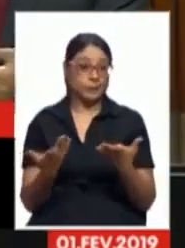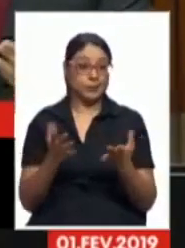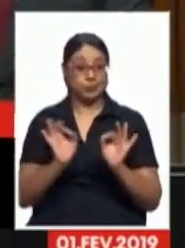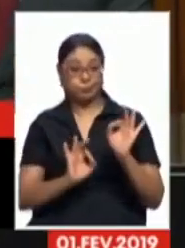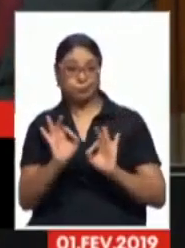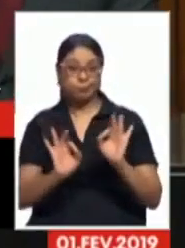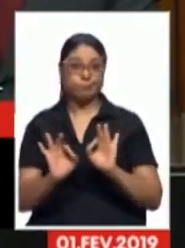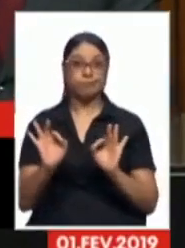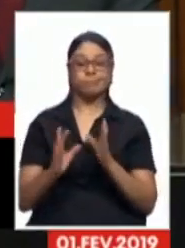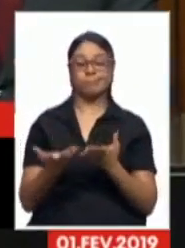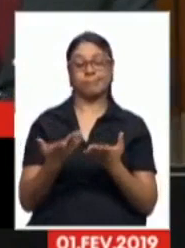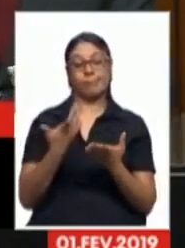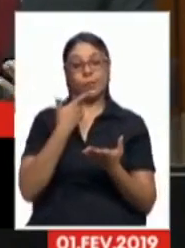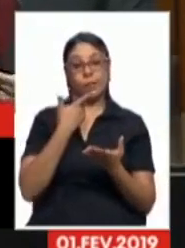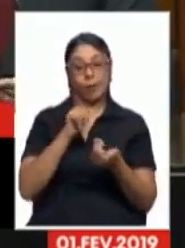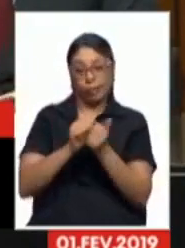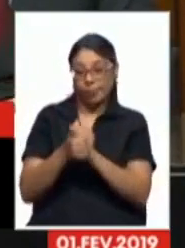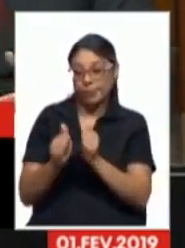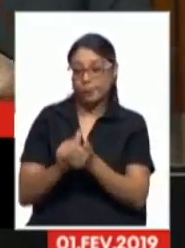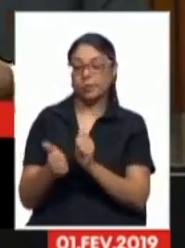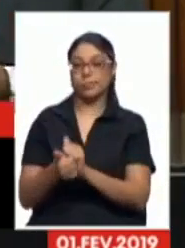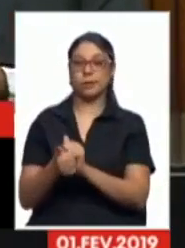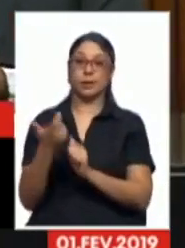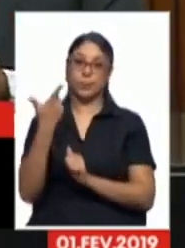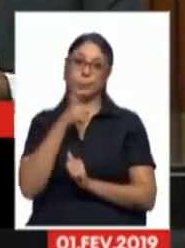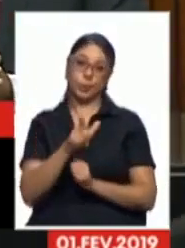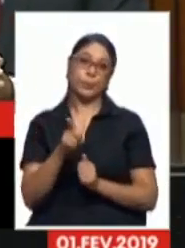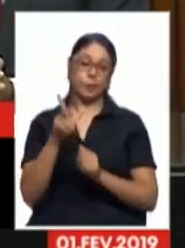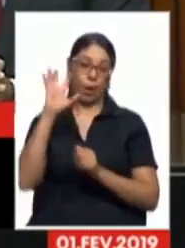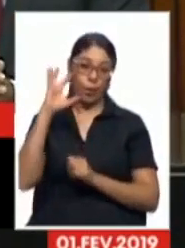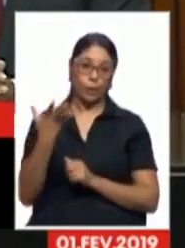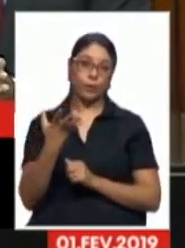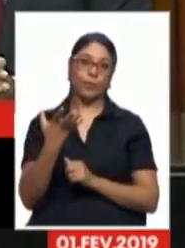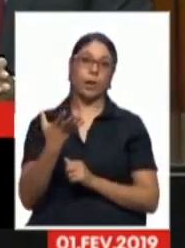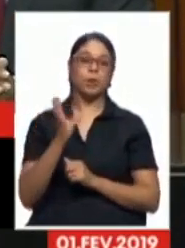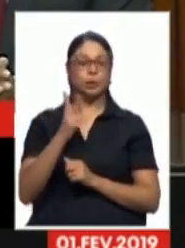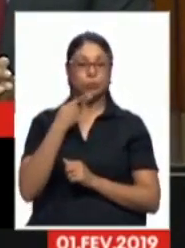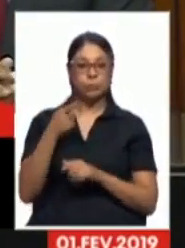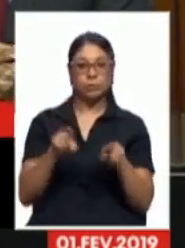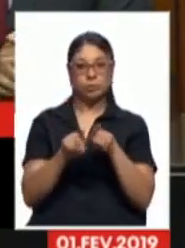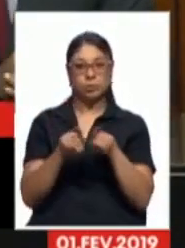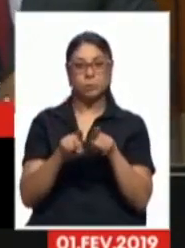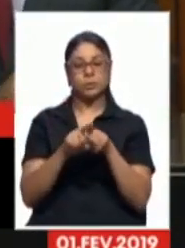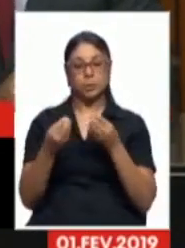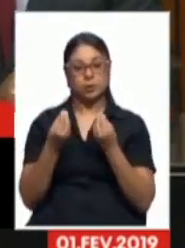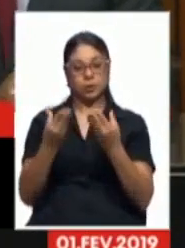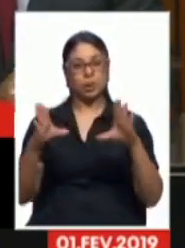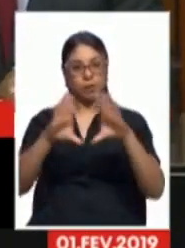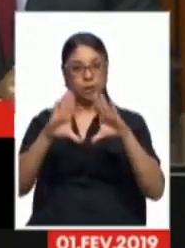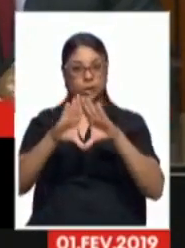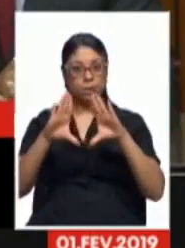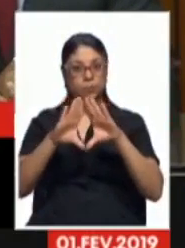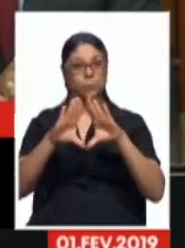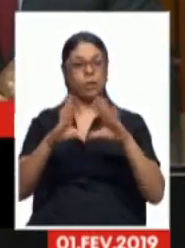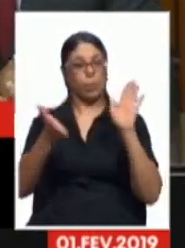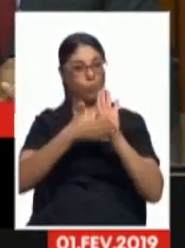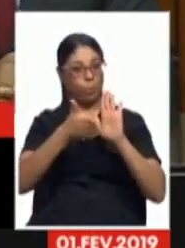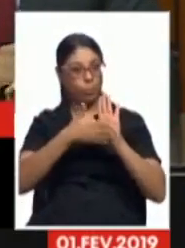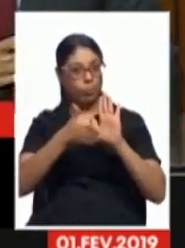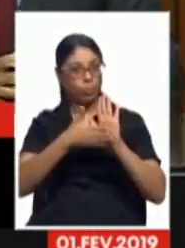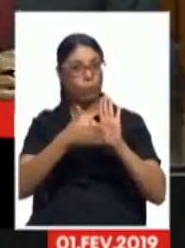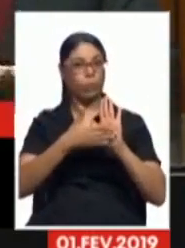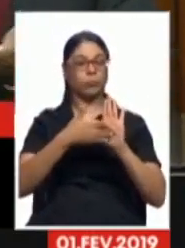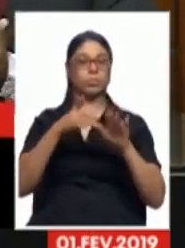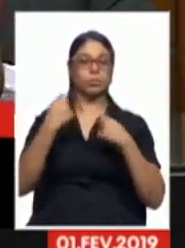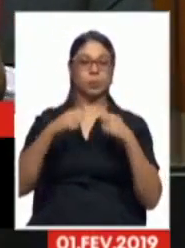consiga ajustar suas contas. Ele já citou, por exemplo, que encaminhará à Assembleia uma proposta de reforma